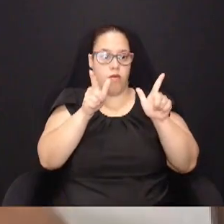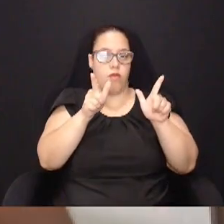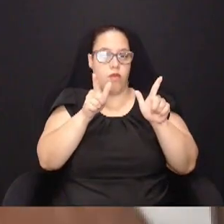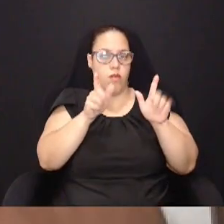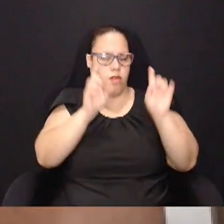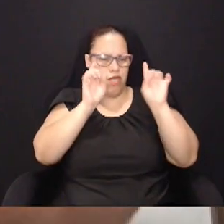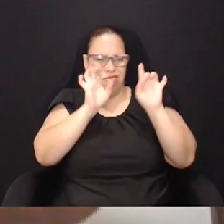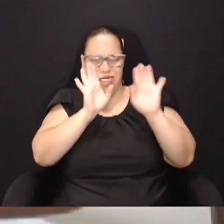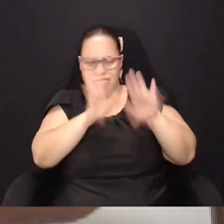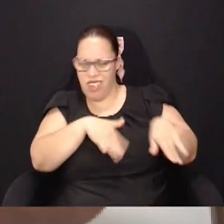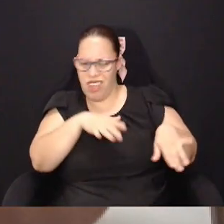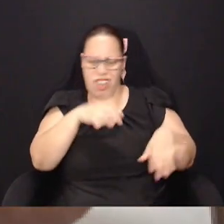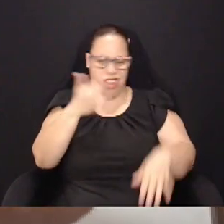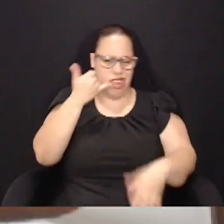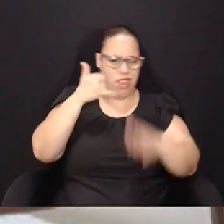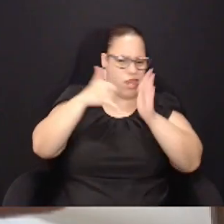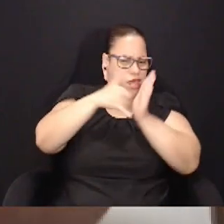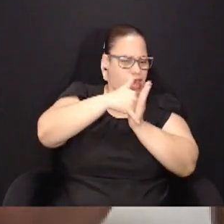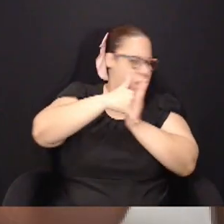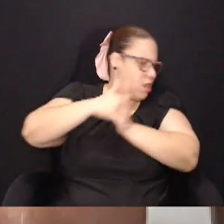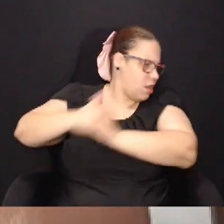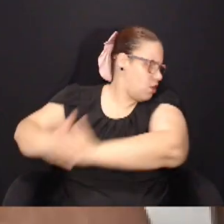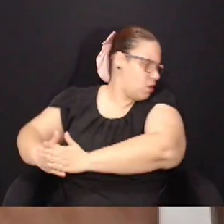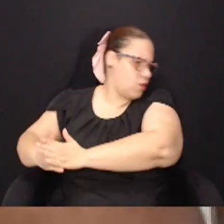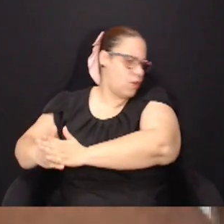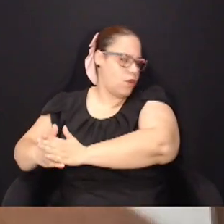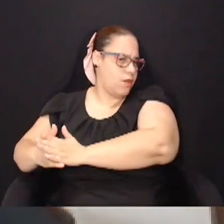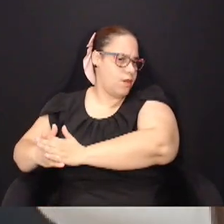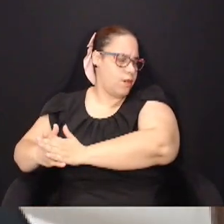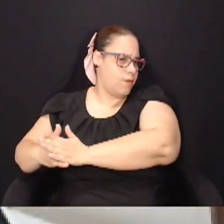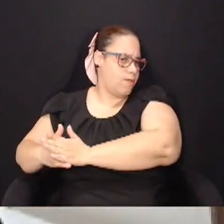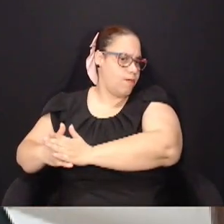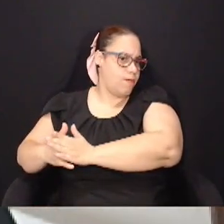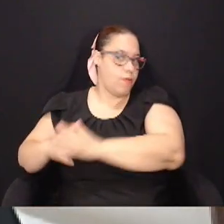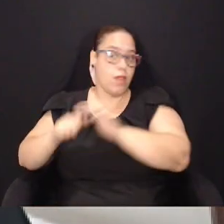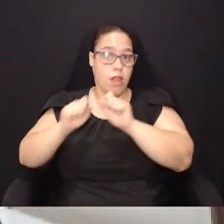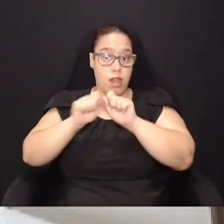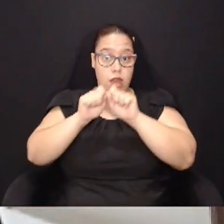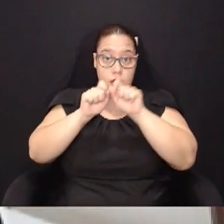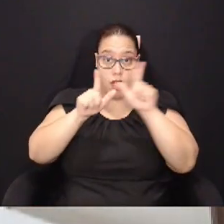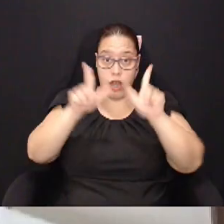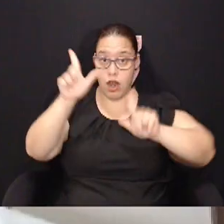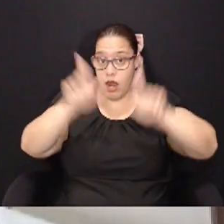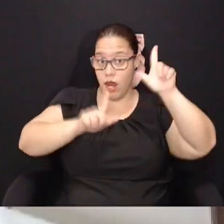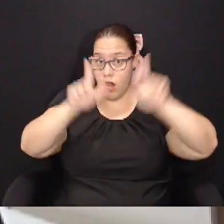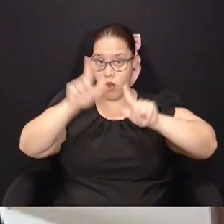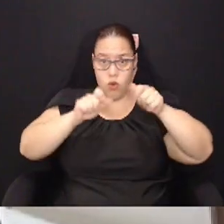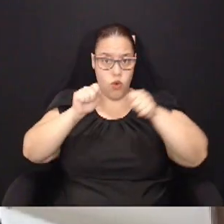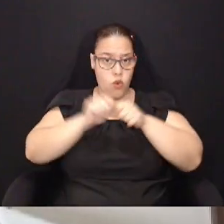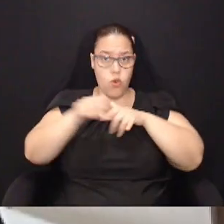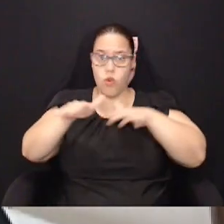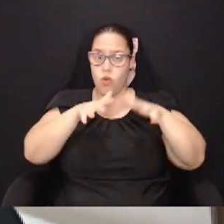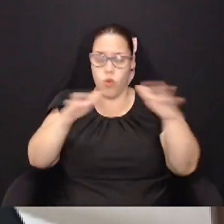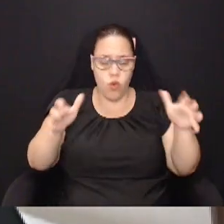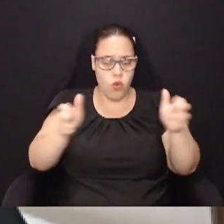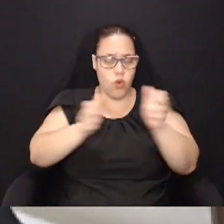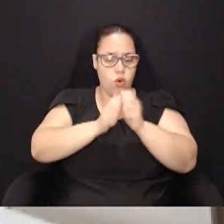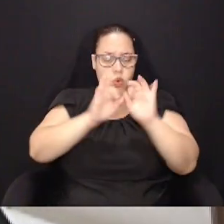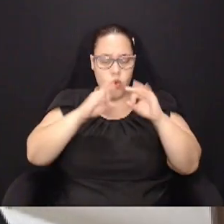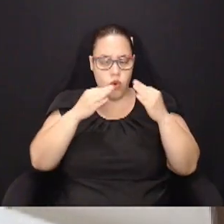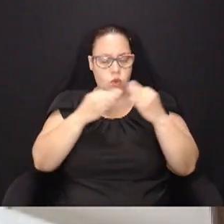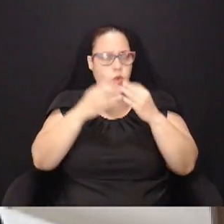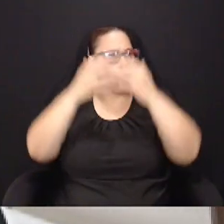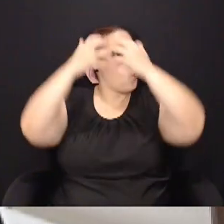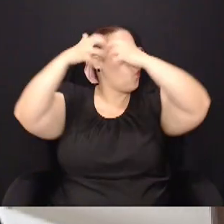tirem os celulares da mão dos seus filhos. Né? Desliguem a televisão. Façam um momento ali de reflexão do como foi